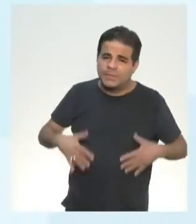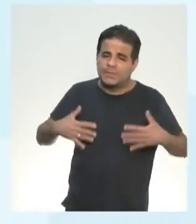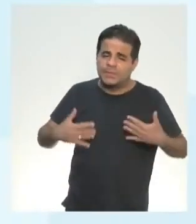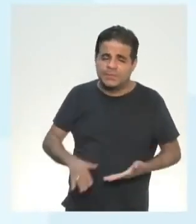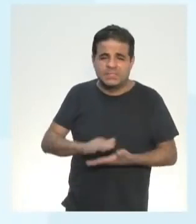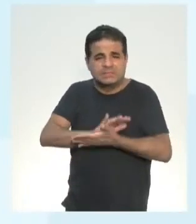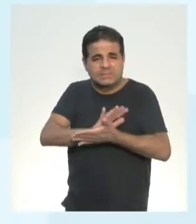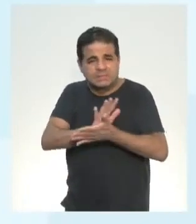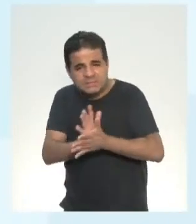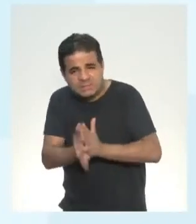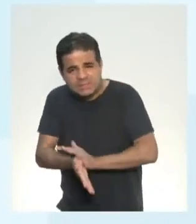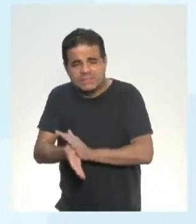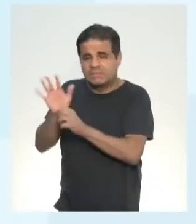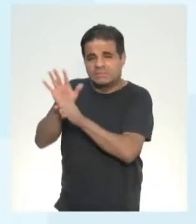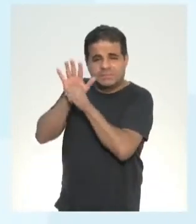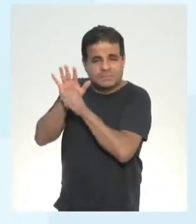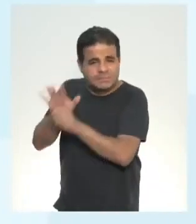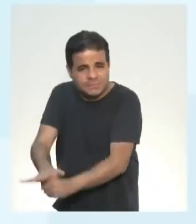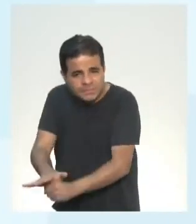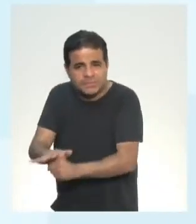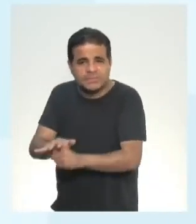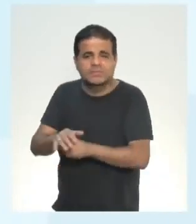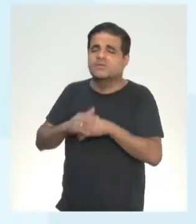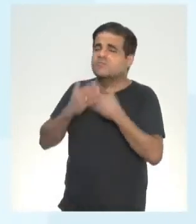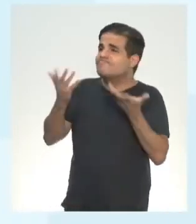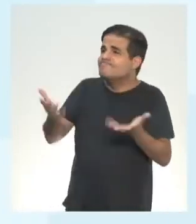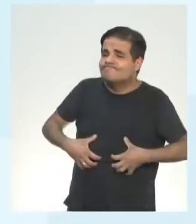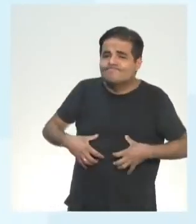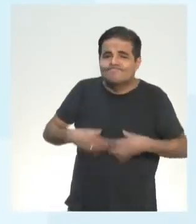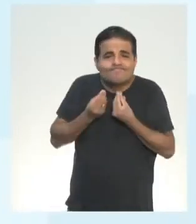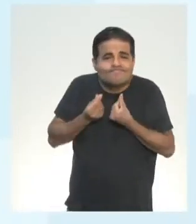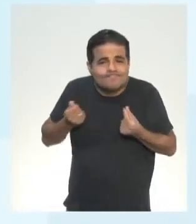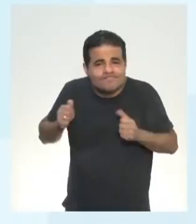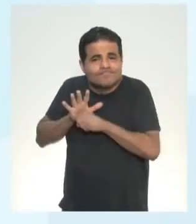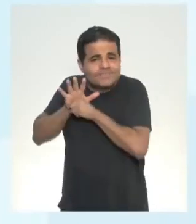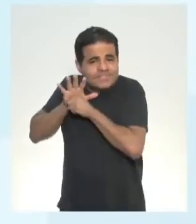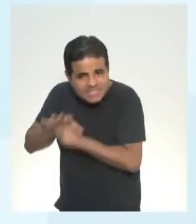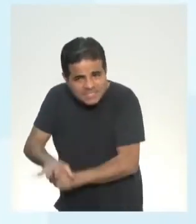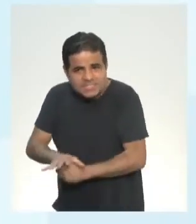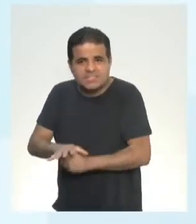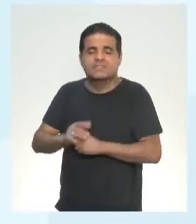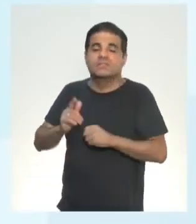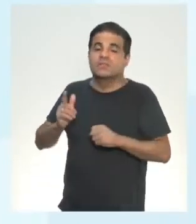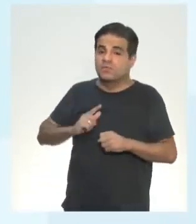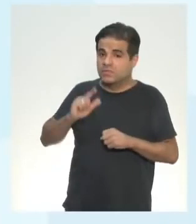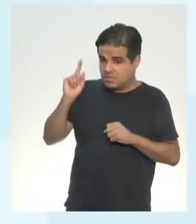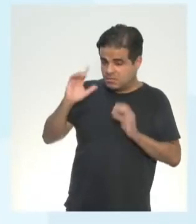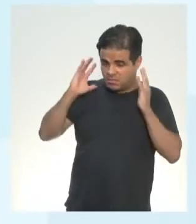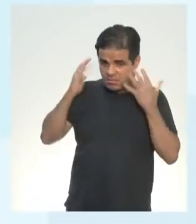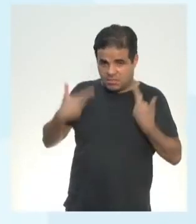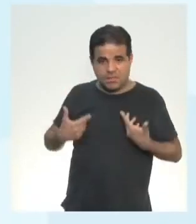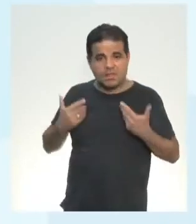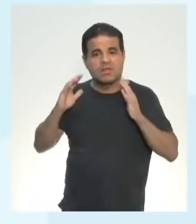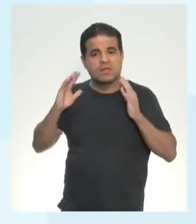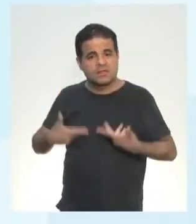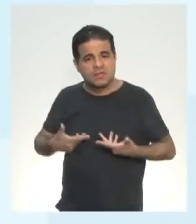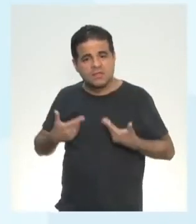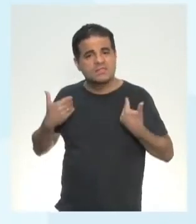mesmo. Tá? Que está ali em uma situação vulnerável. Então, eu tenho naturalismo, ele é uma